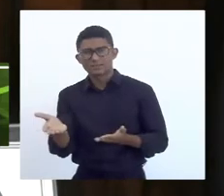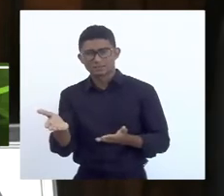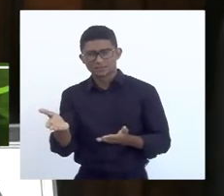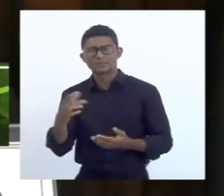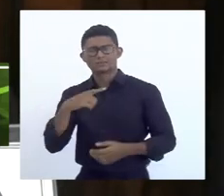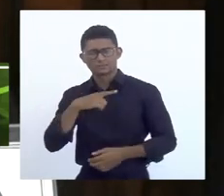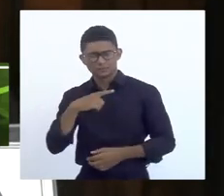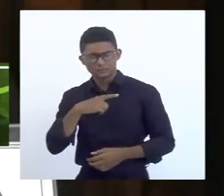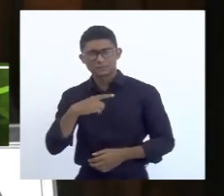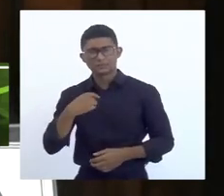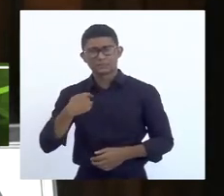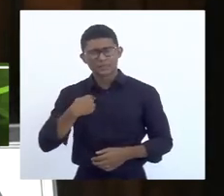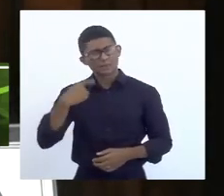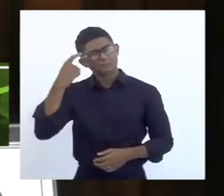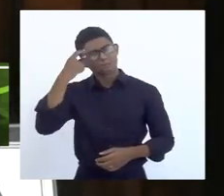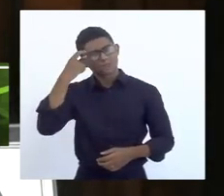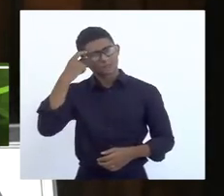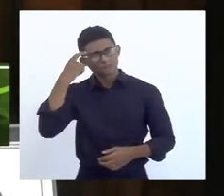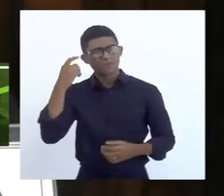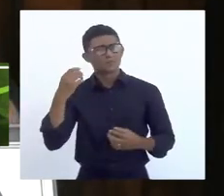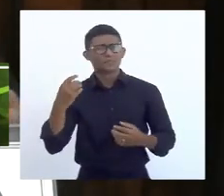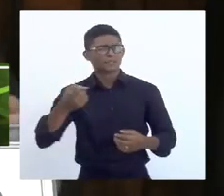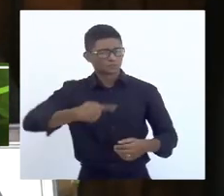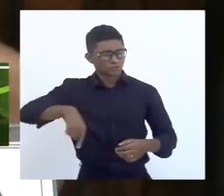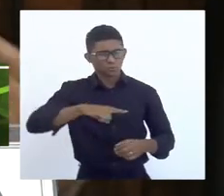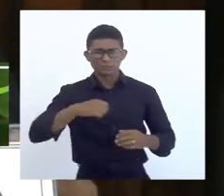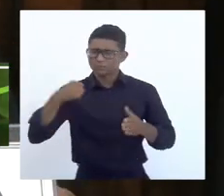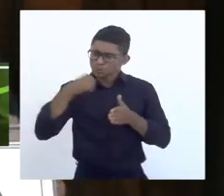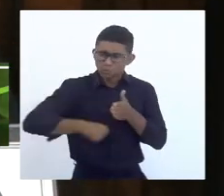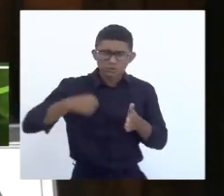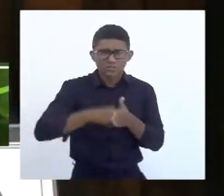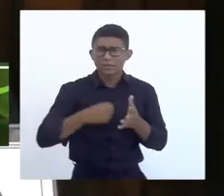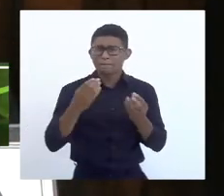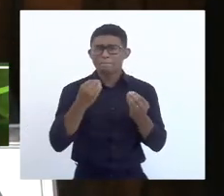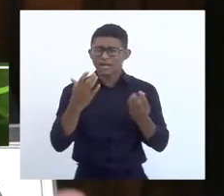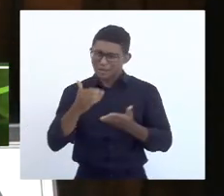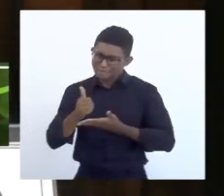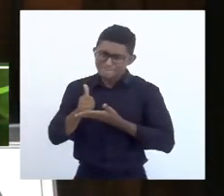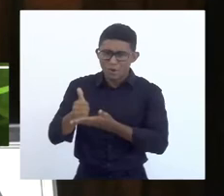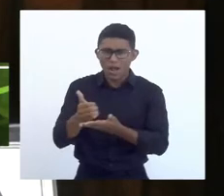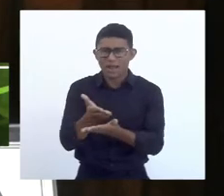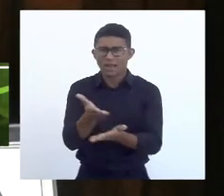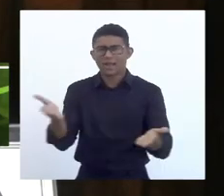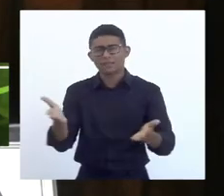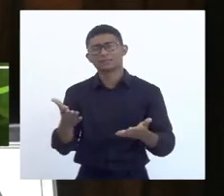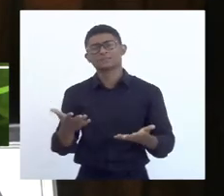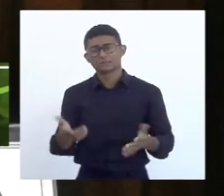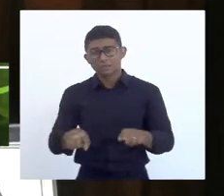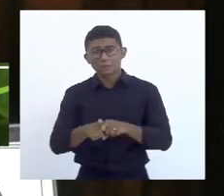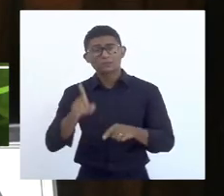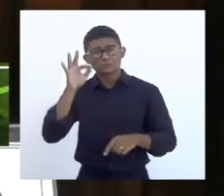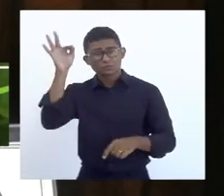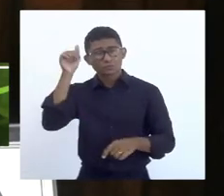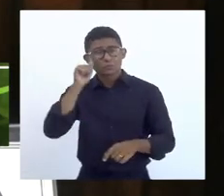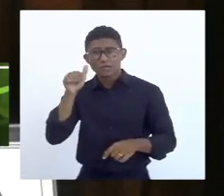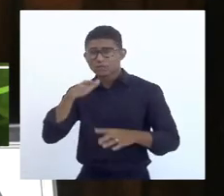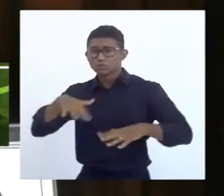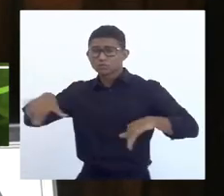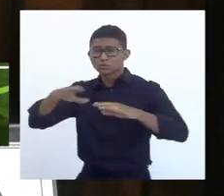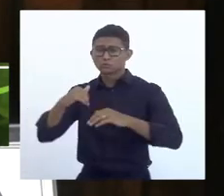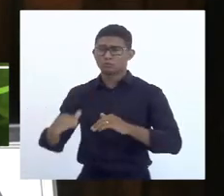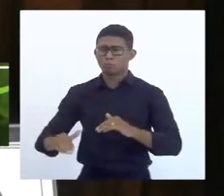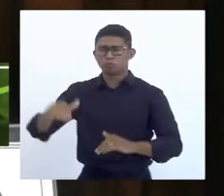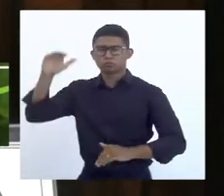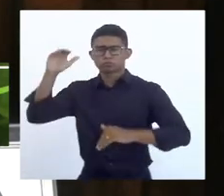é por essas, é pela Moana, é pela Laura, é por as mulheres que estão vindo que nós precisamos transformar e tentar fazer com que o